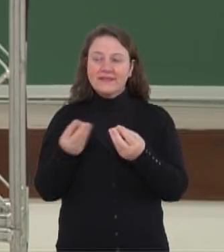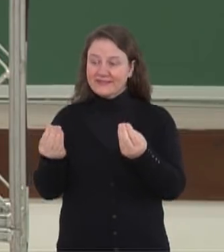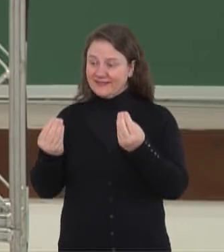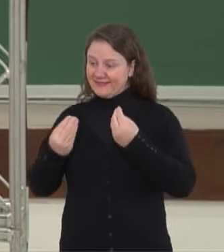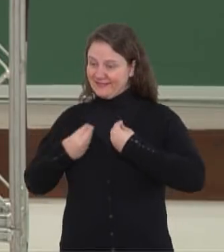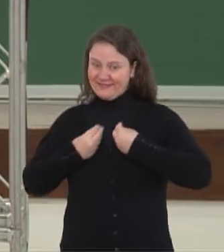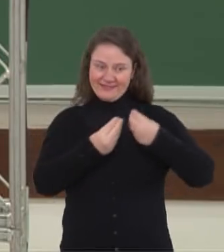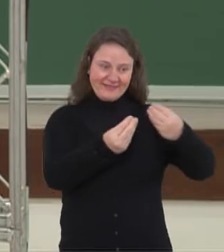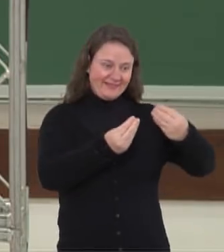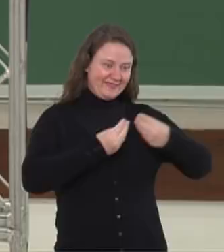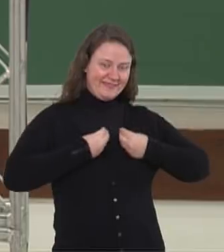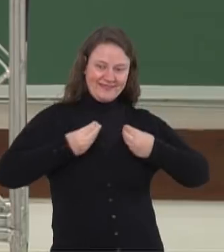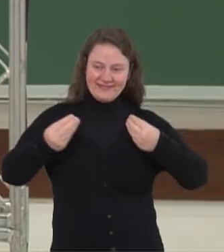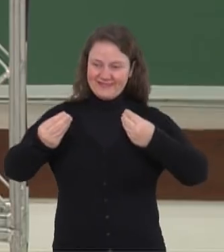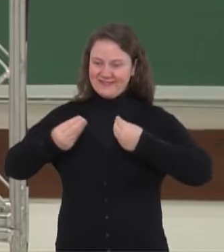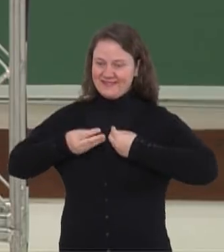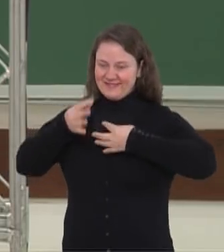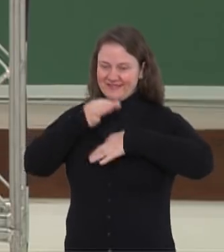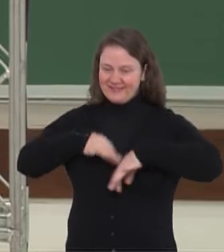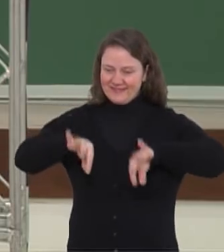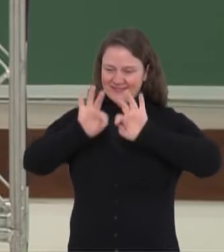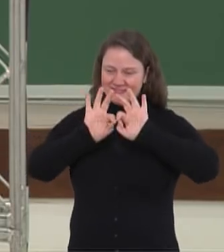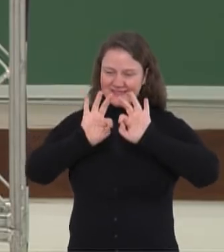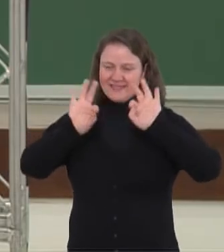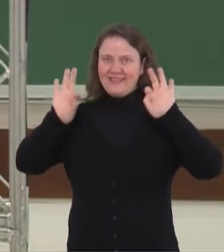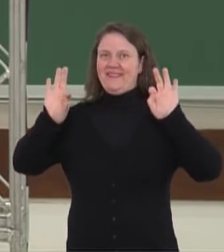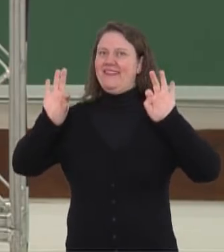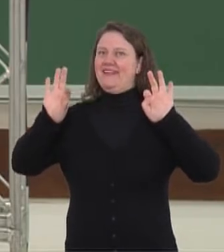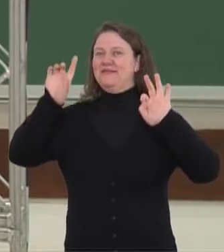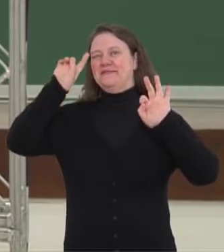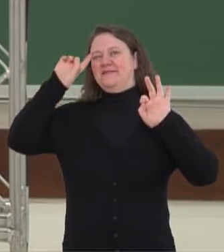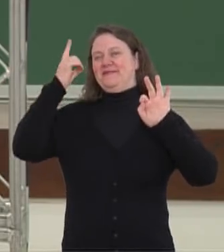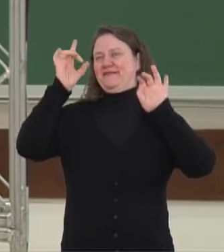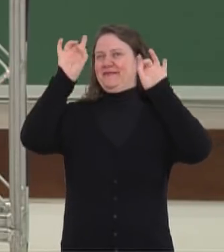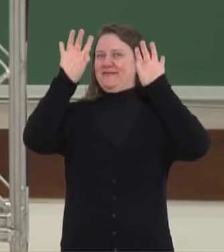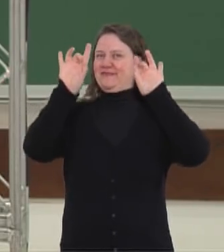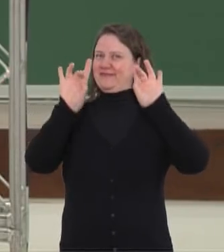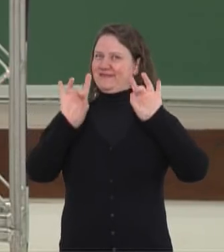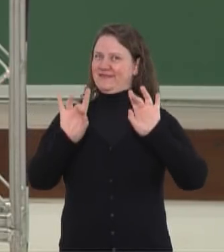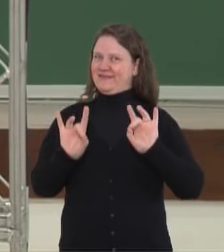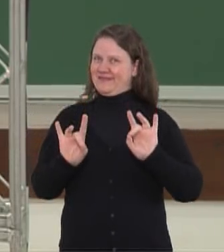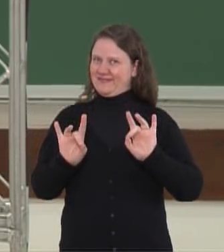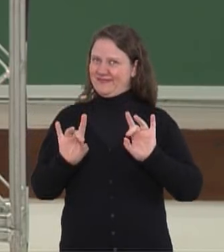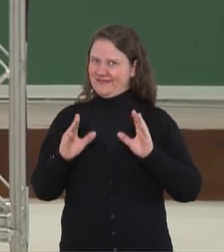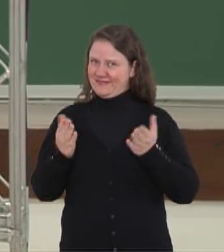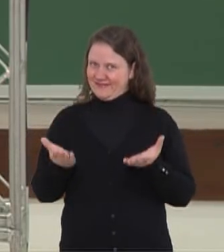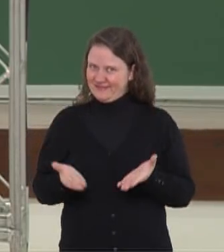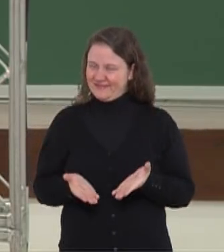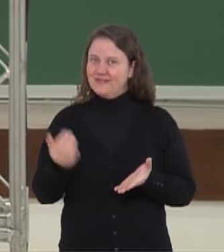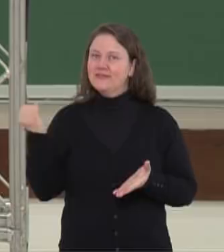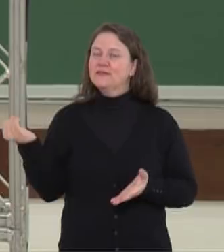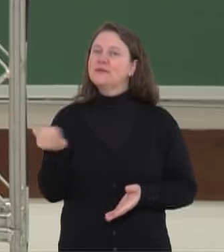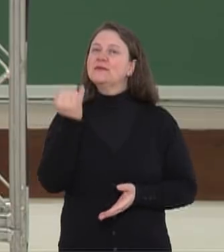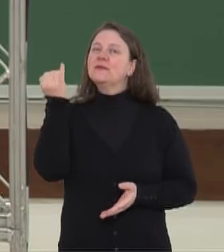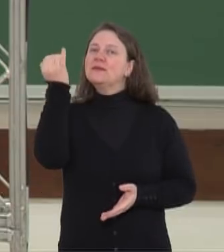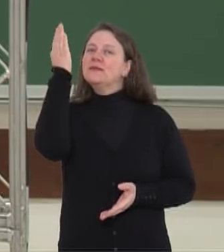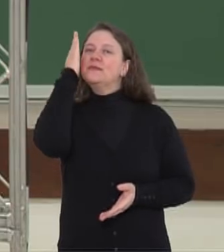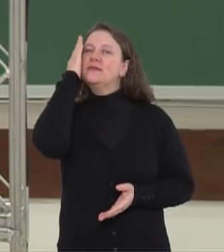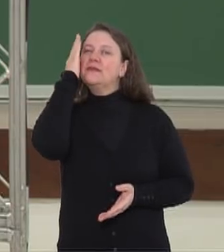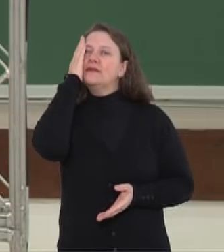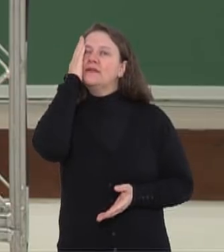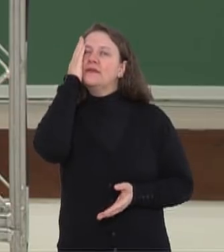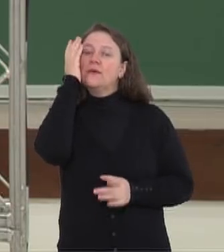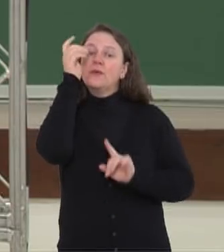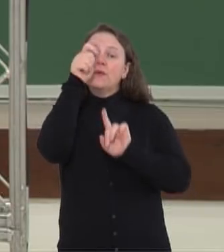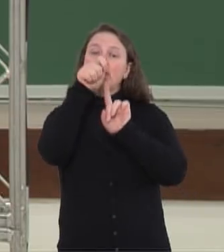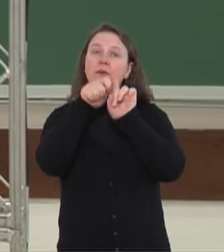muitos presentes nesse dia. Então, ó, fica essa dica. É importante saber qual é o mês do